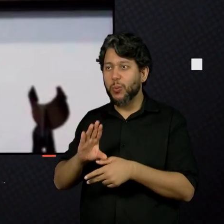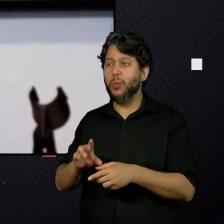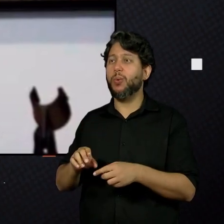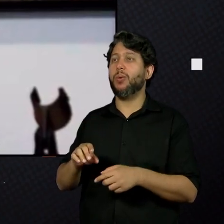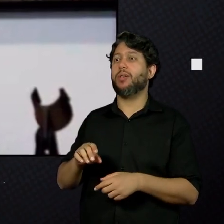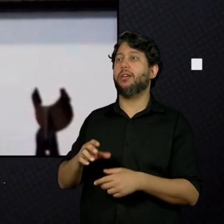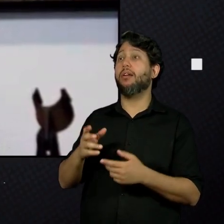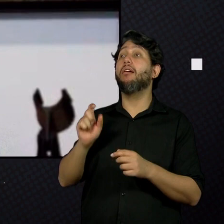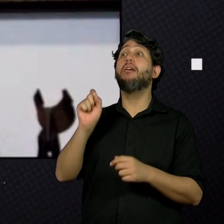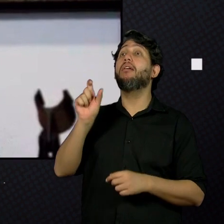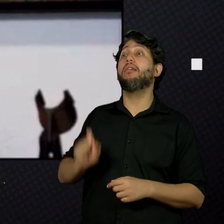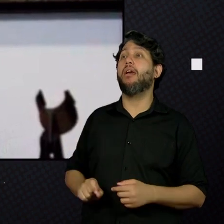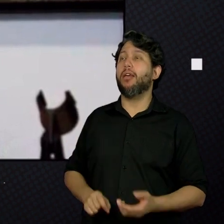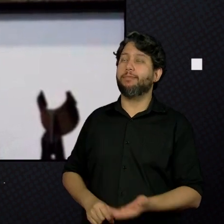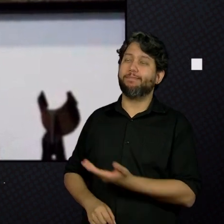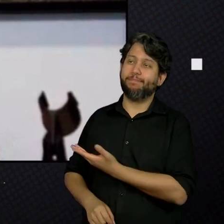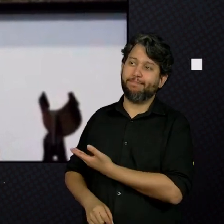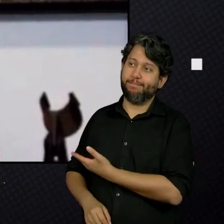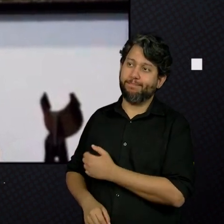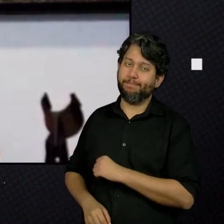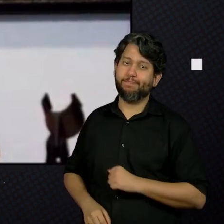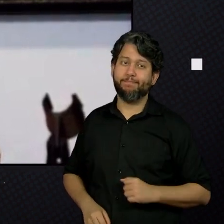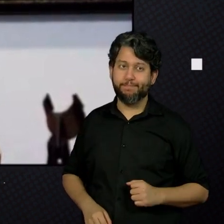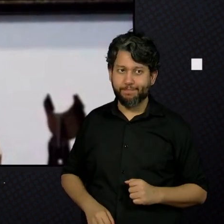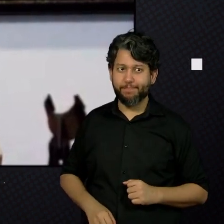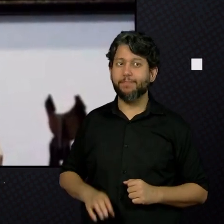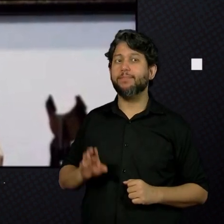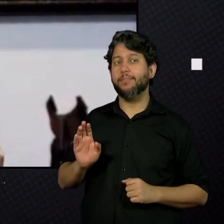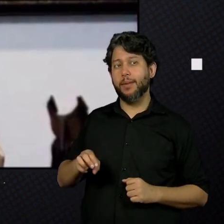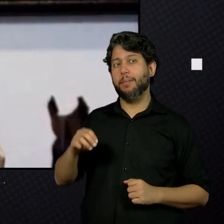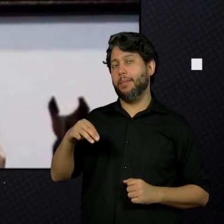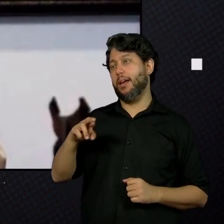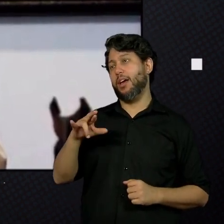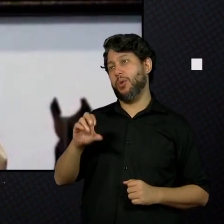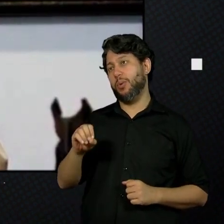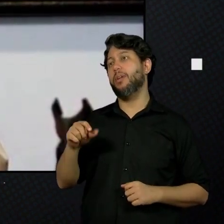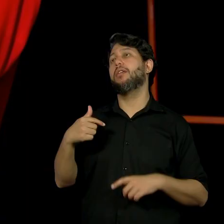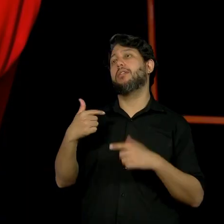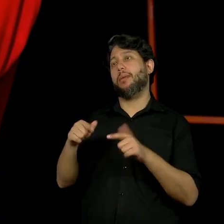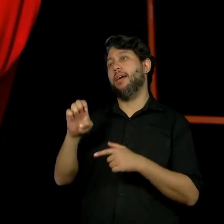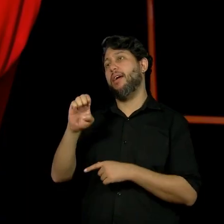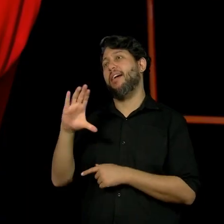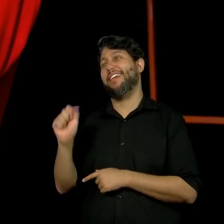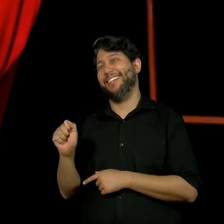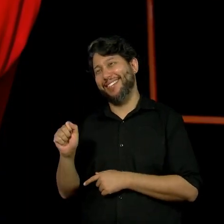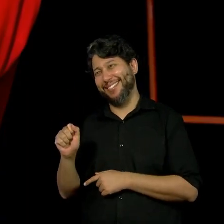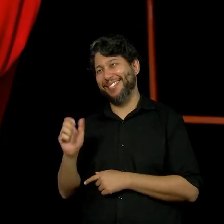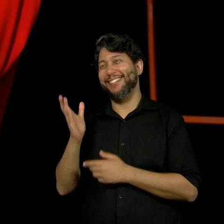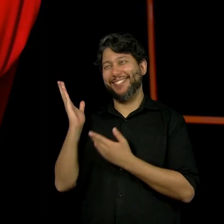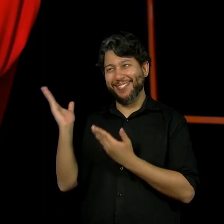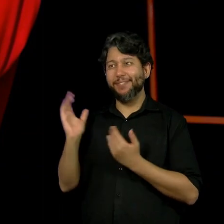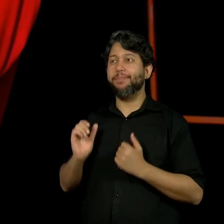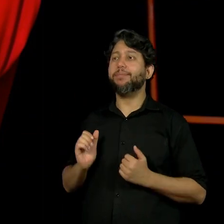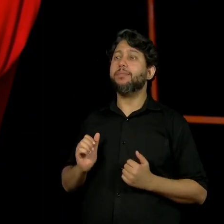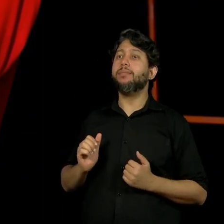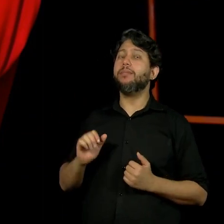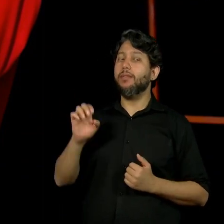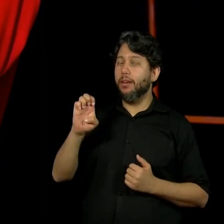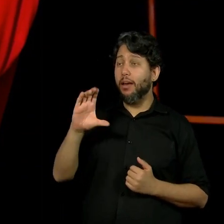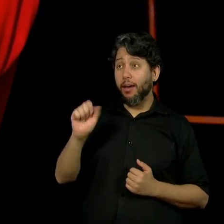foi Mário Fanucchi, decano da ECA, né? Mário Fanucchi, que era